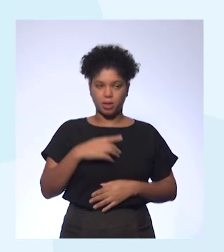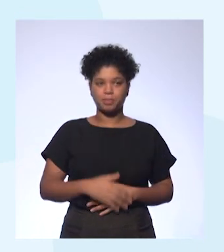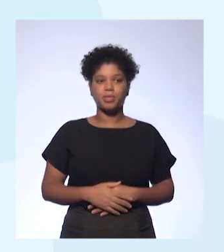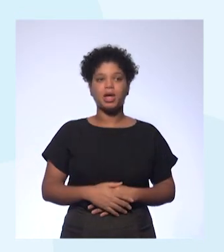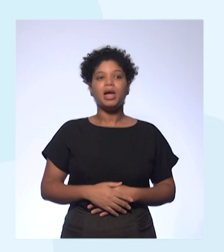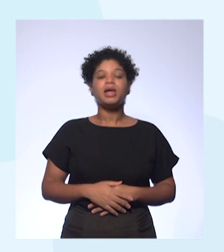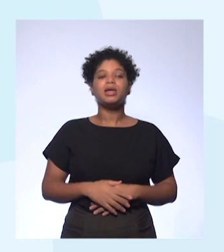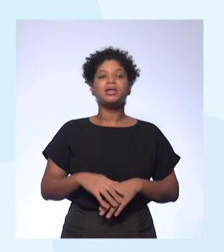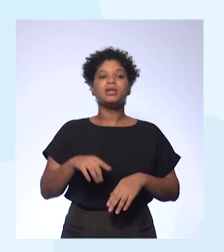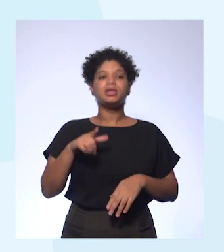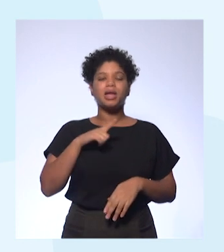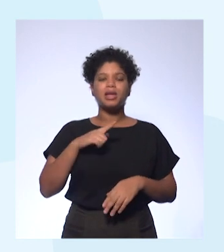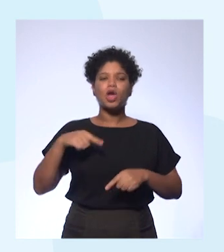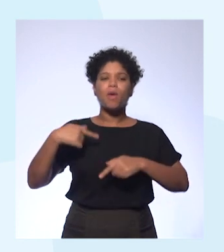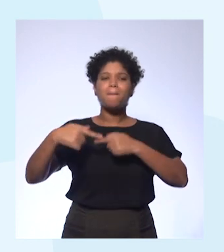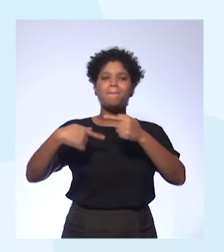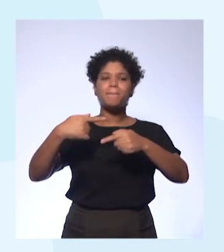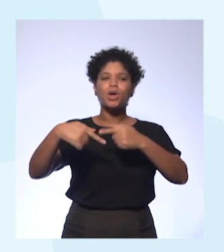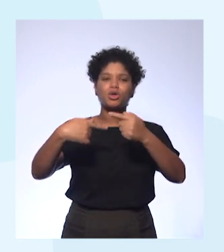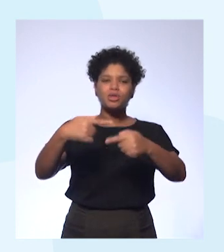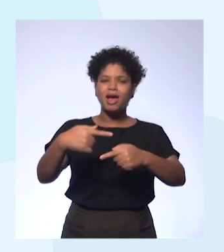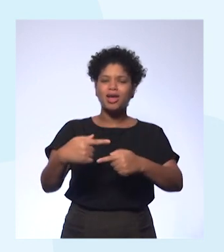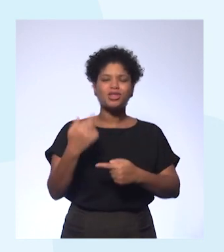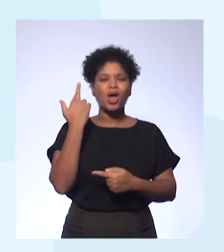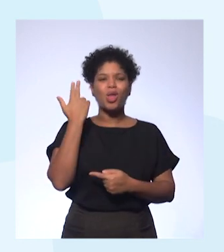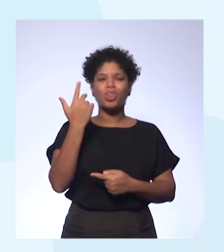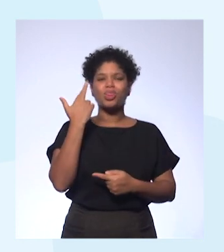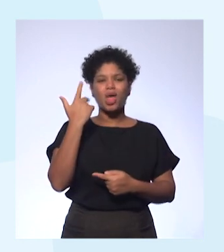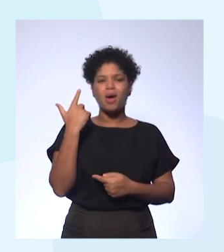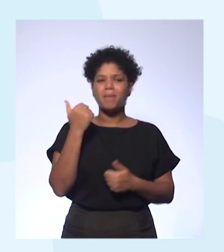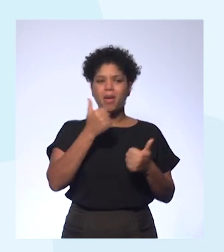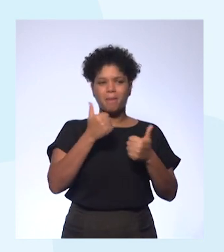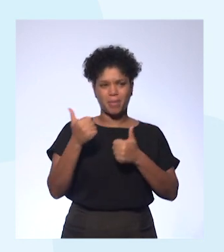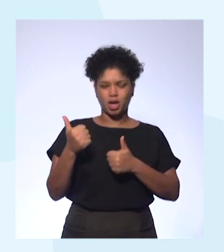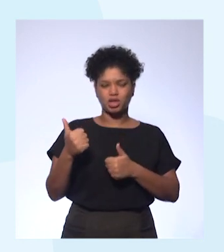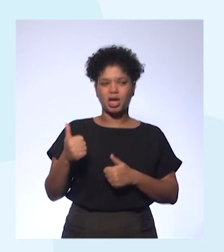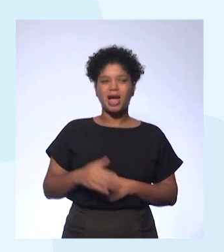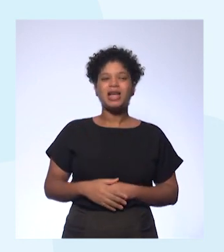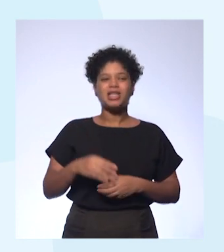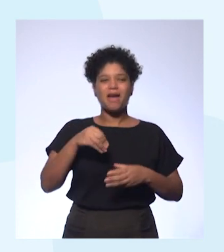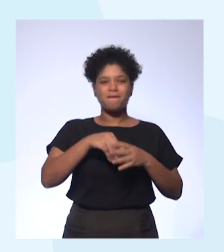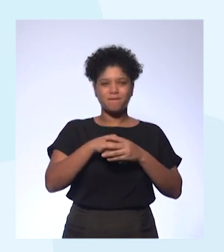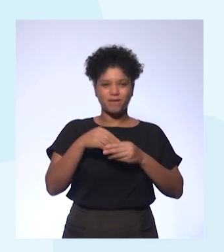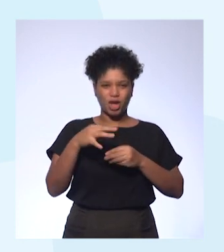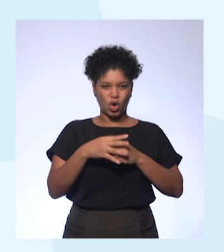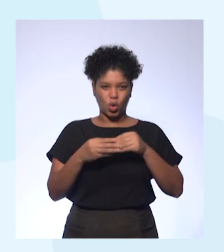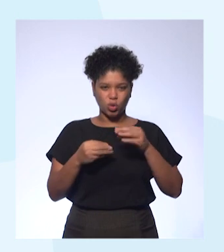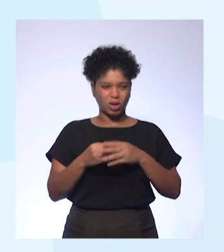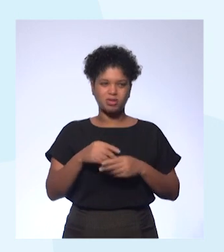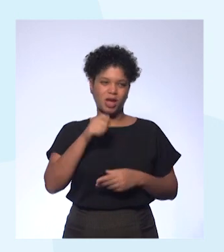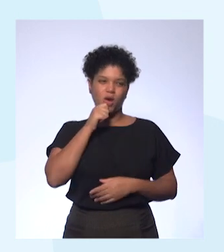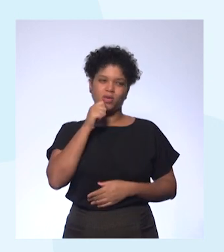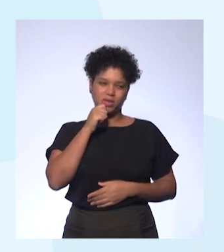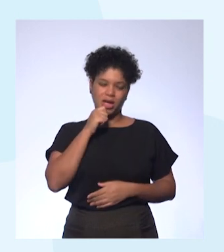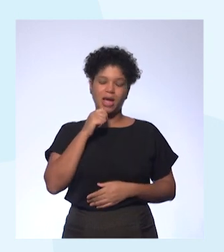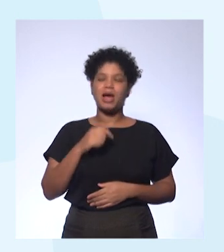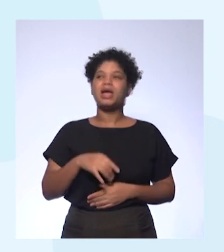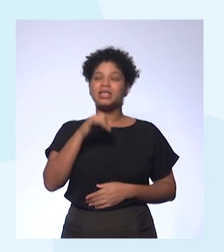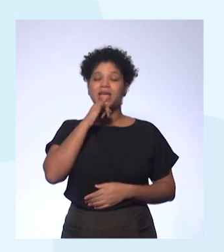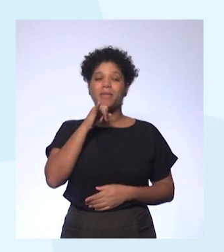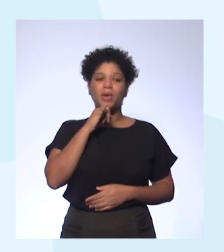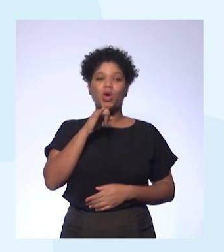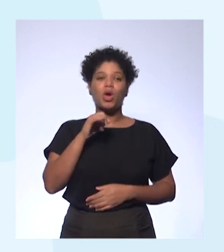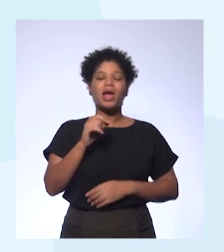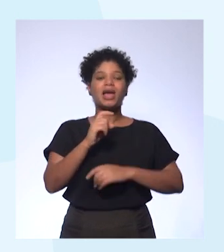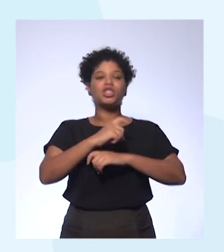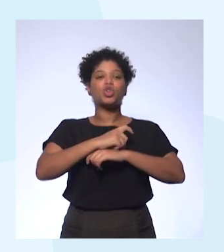esse processo, aí, consegue se reproduzir sem ter esse processo de fecundação. Acontece muito isso com o escorpião. E